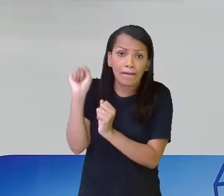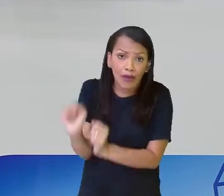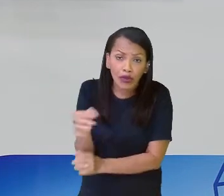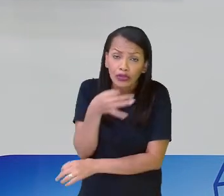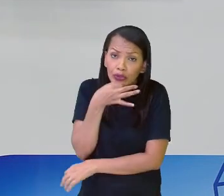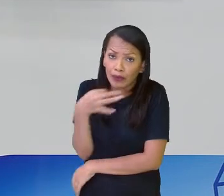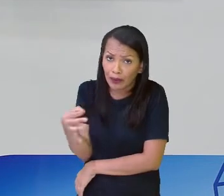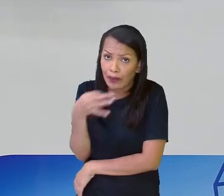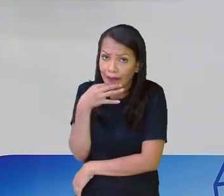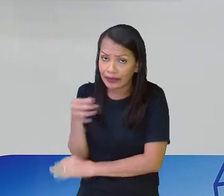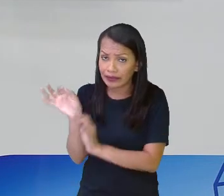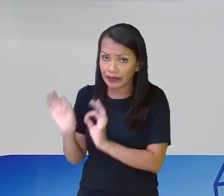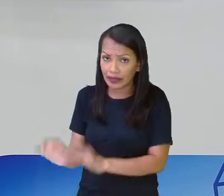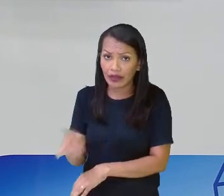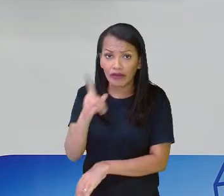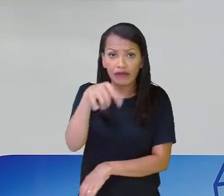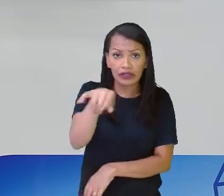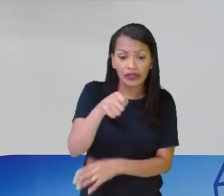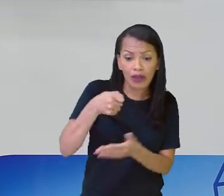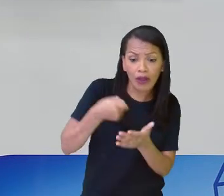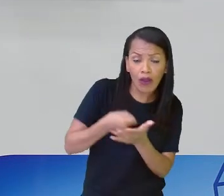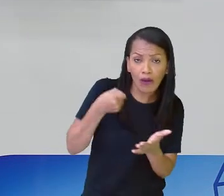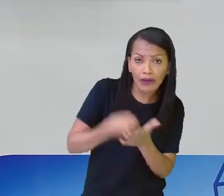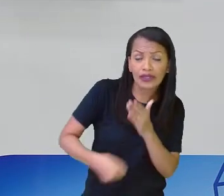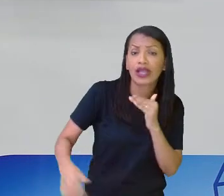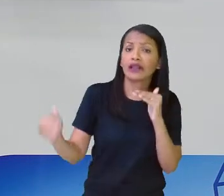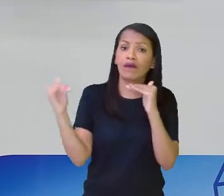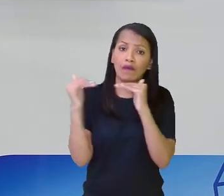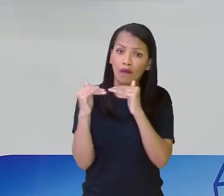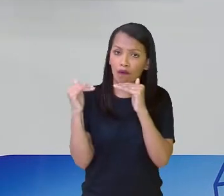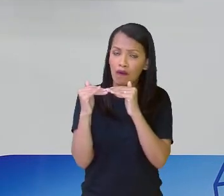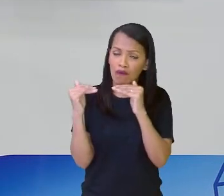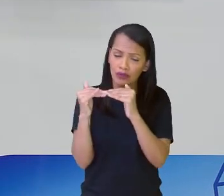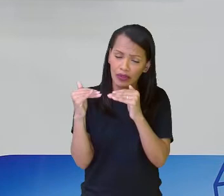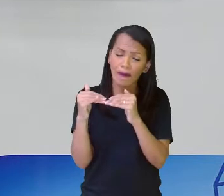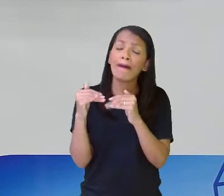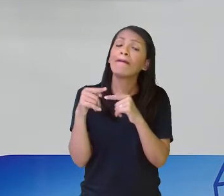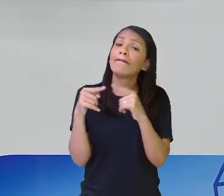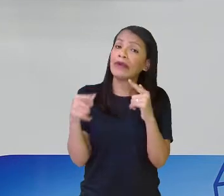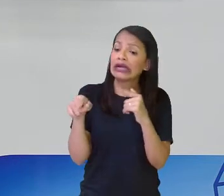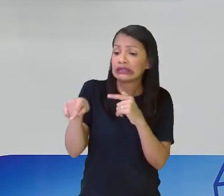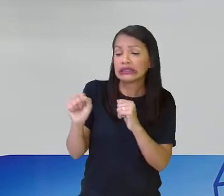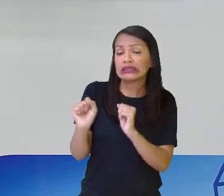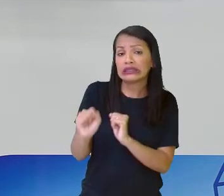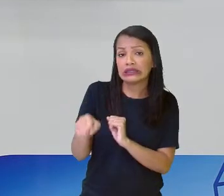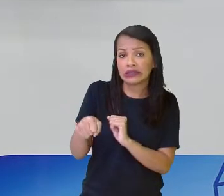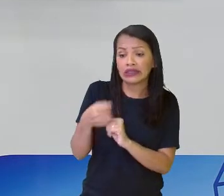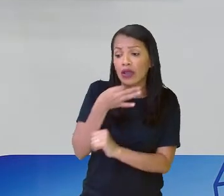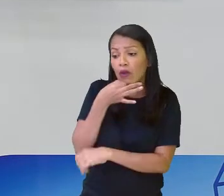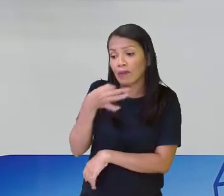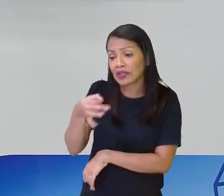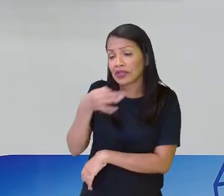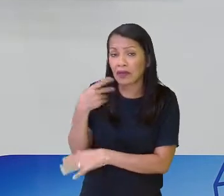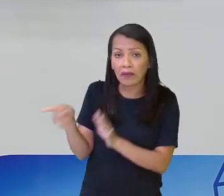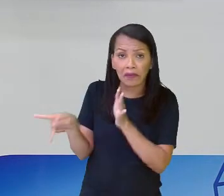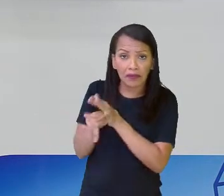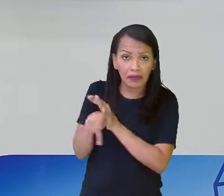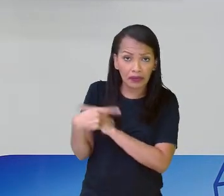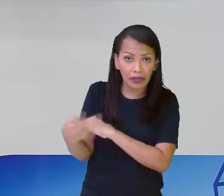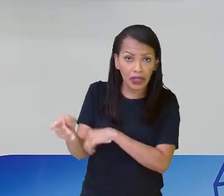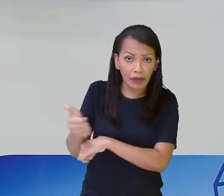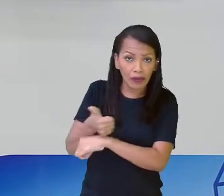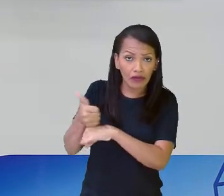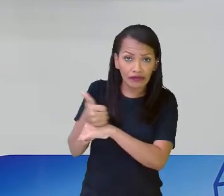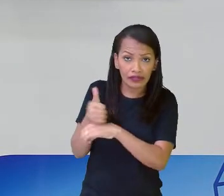Você, telespectador, não será obrigado a concordar, mas ele sim vai expressar ali a sua opinião.